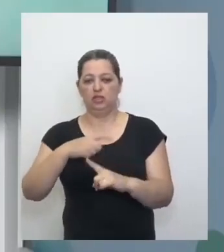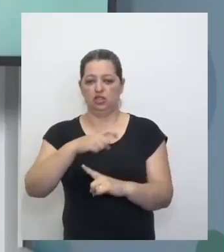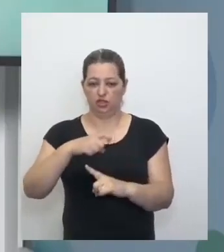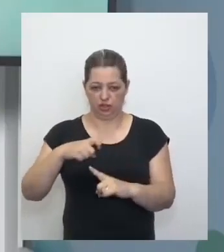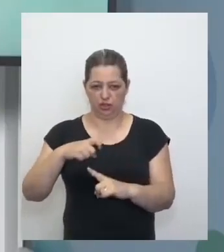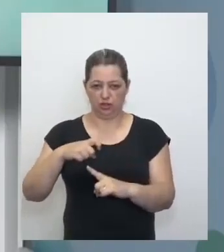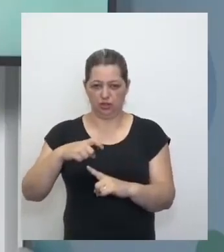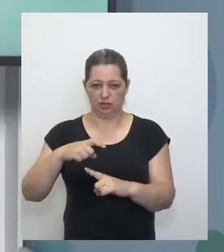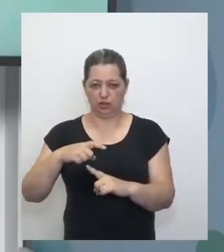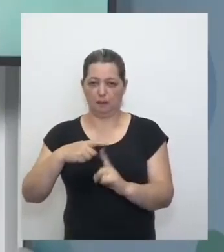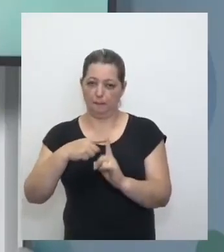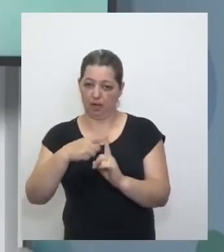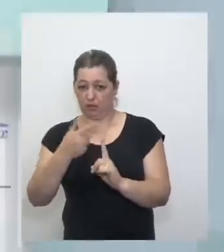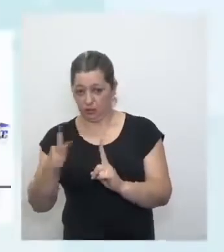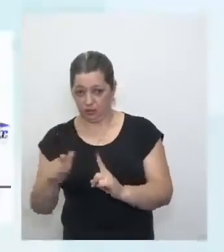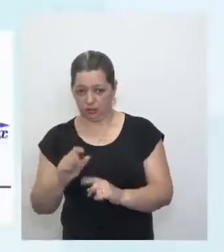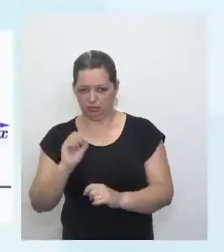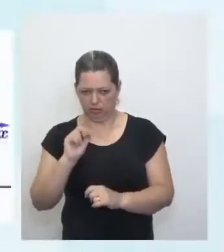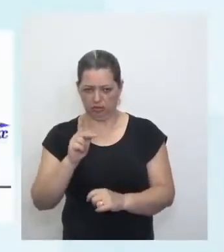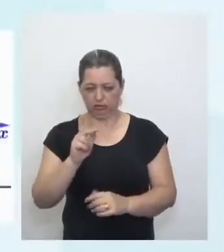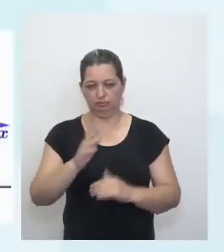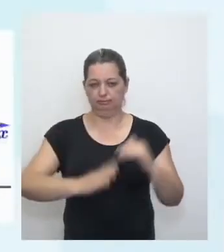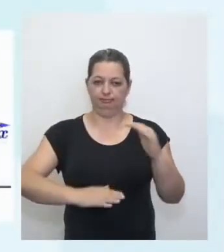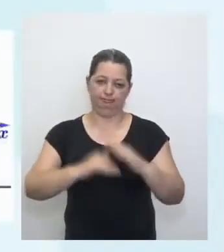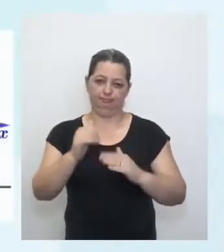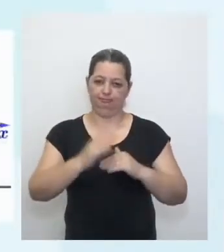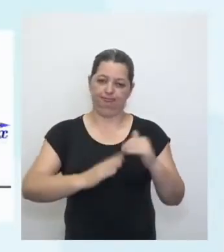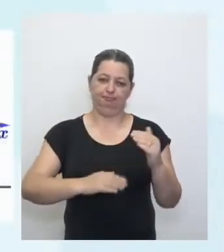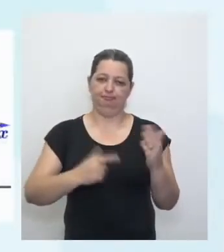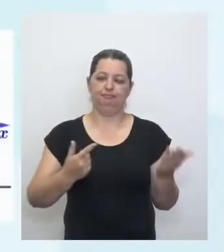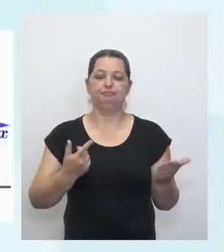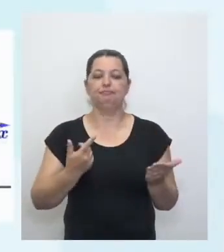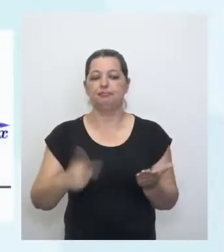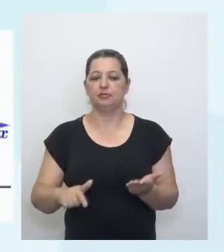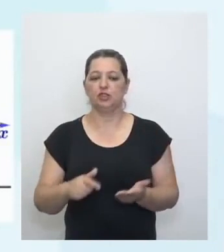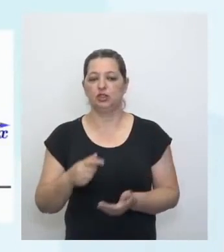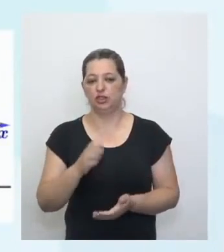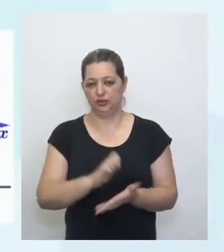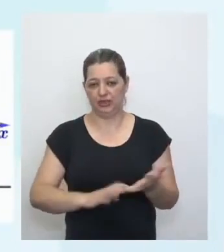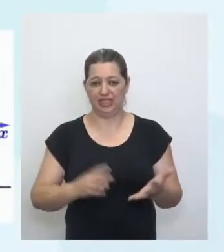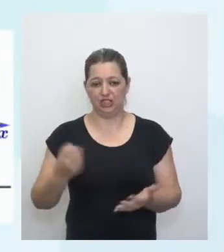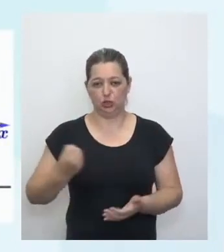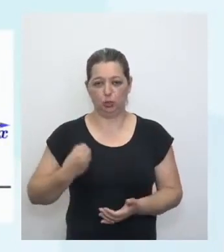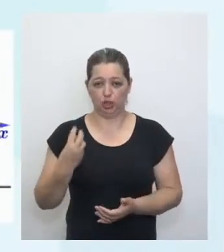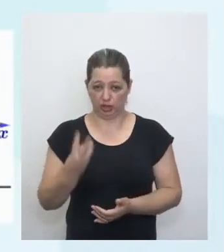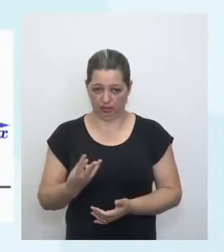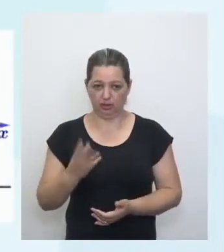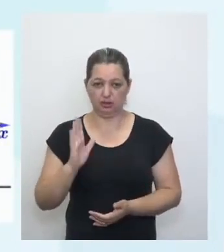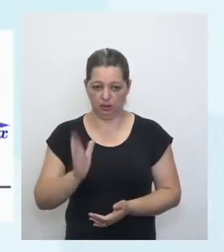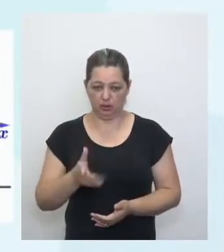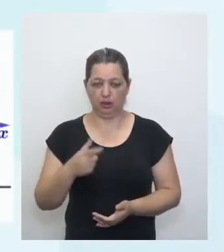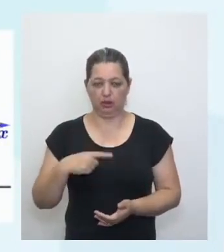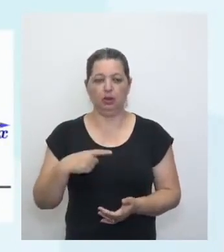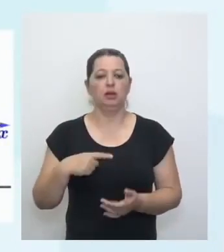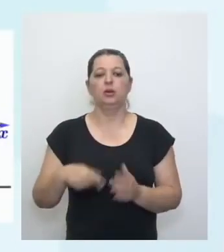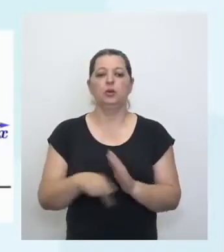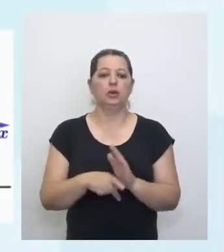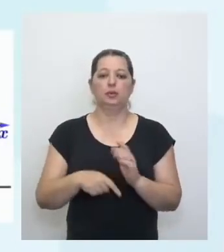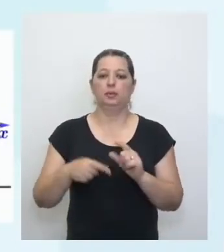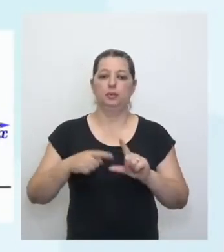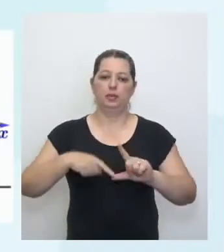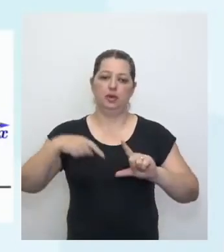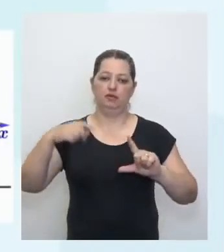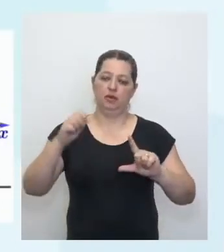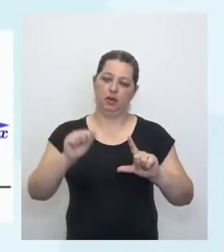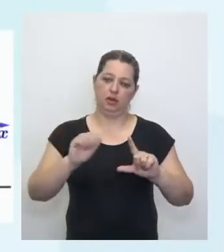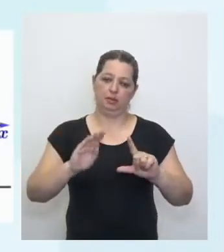bom? Vamos praticar? Então, vamos lá. Nossa atividade 3, repetida de novo, professora? Isso mesmo. Agora você tem o gráfico A, o B e o C.